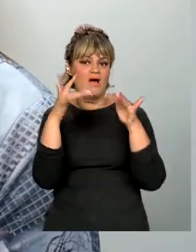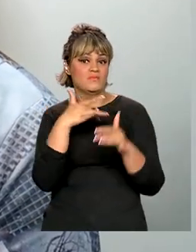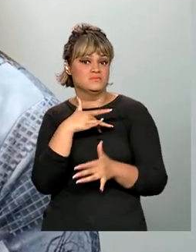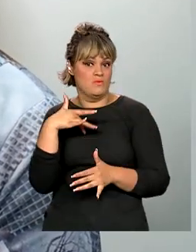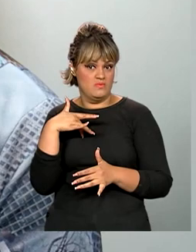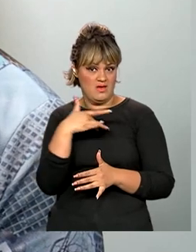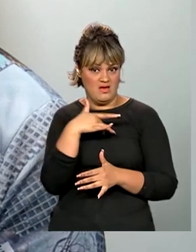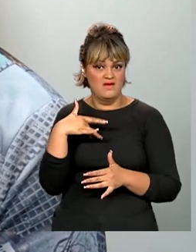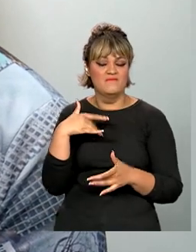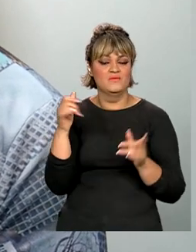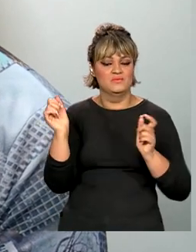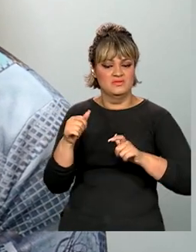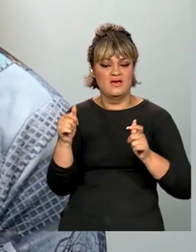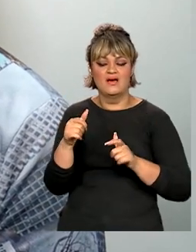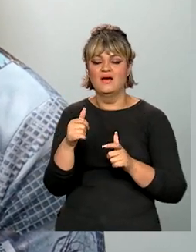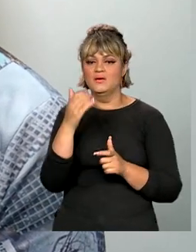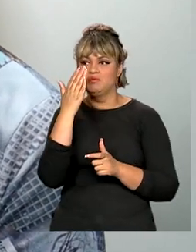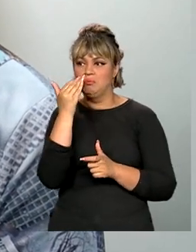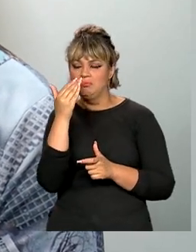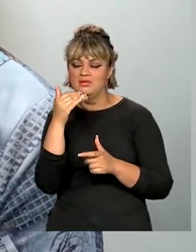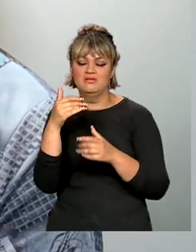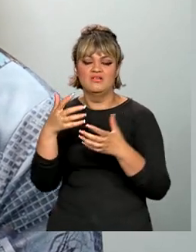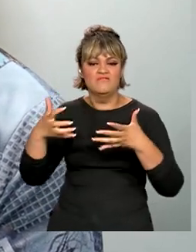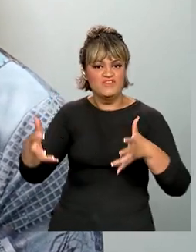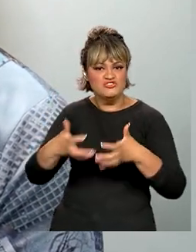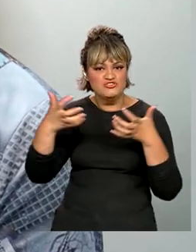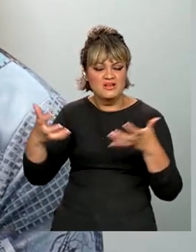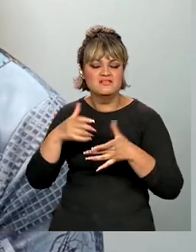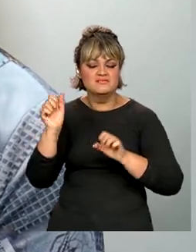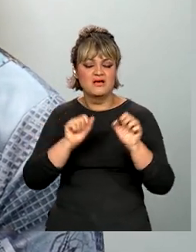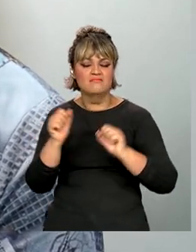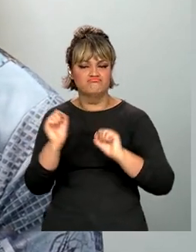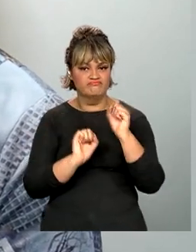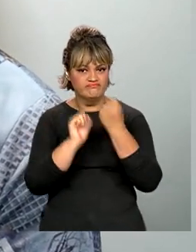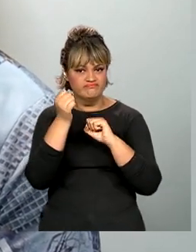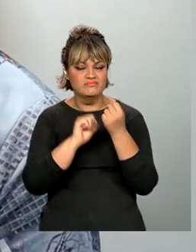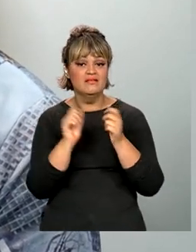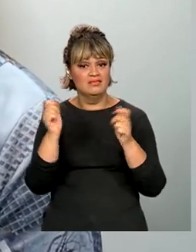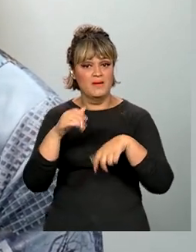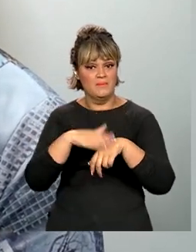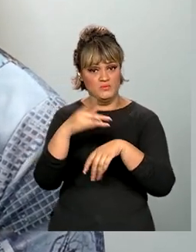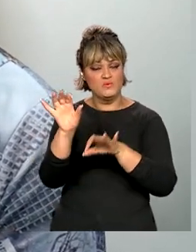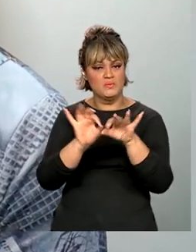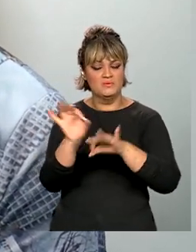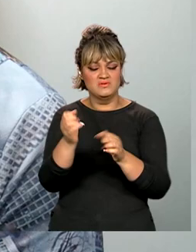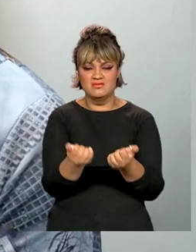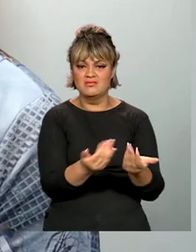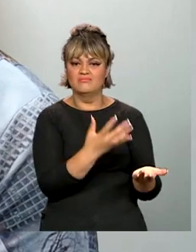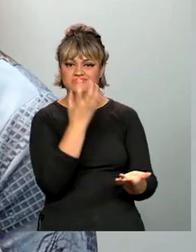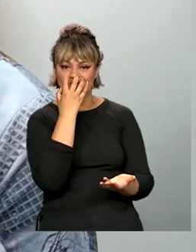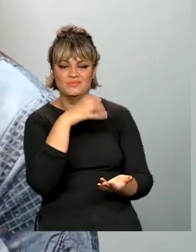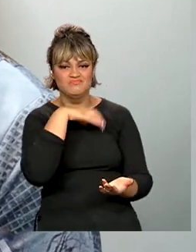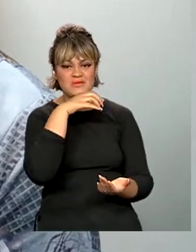saudáveis né utilizando alimentos e você mesmo fazer o seu o seu petisco para o animal é uma excelente sugestão